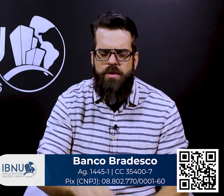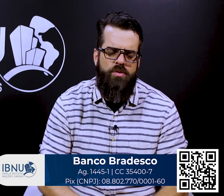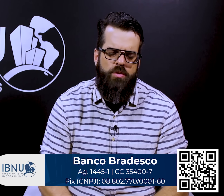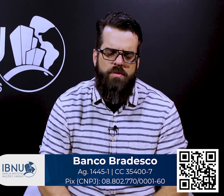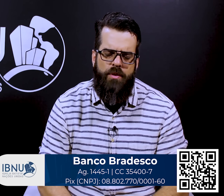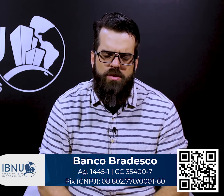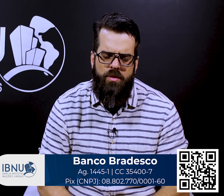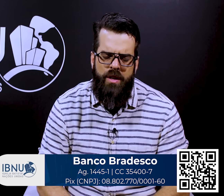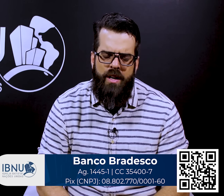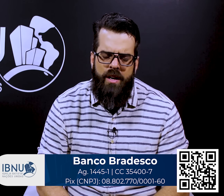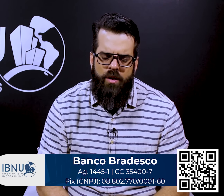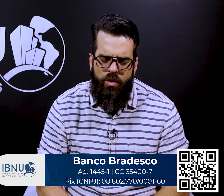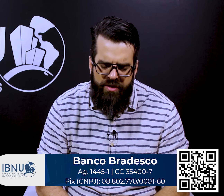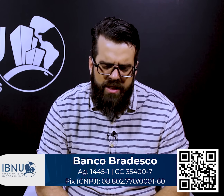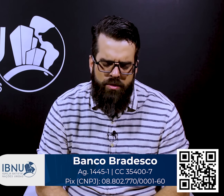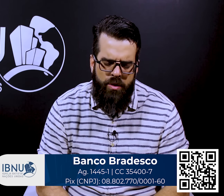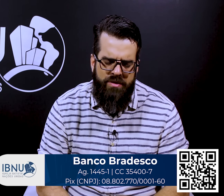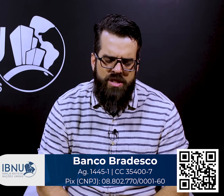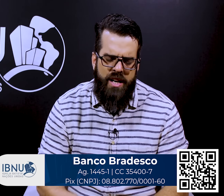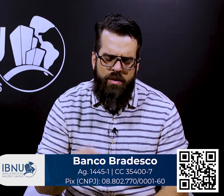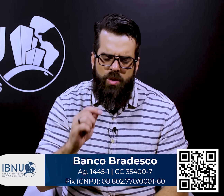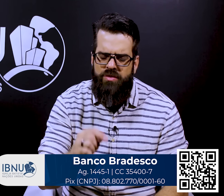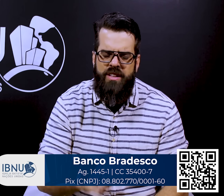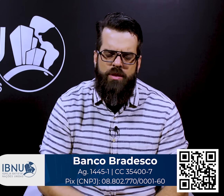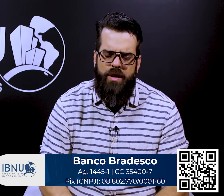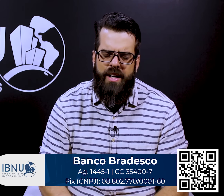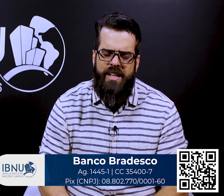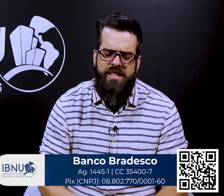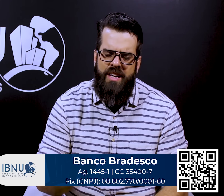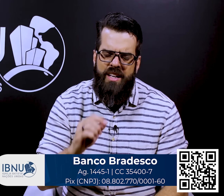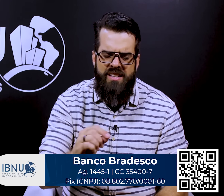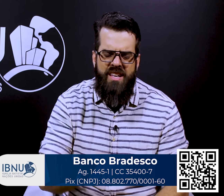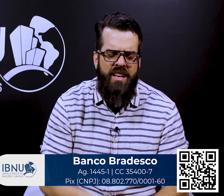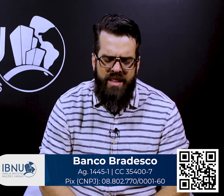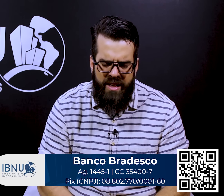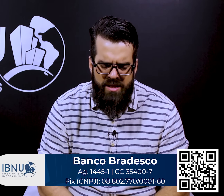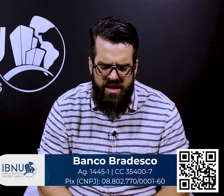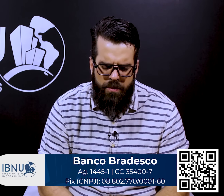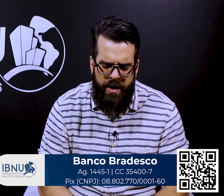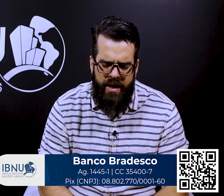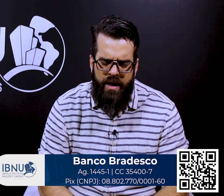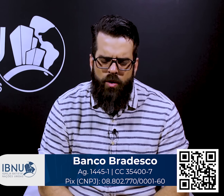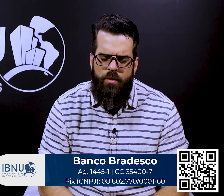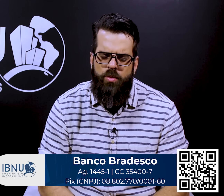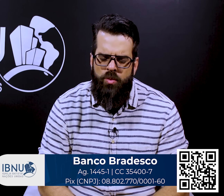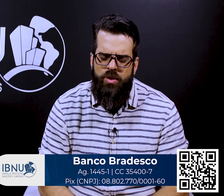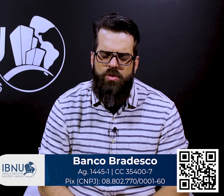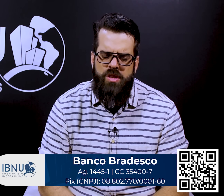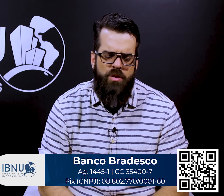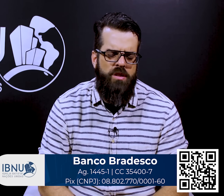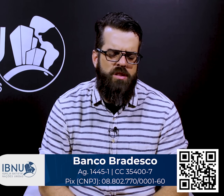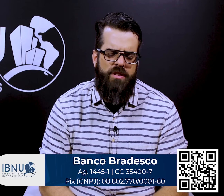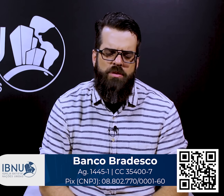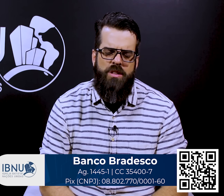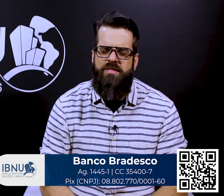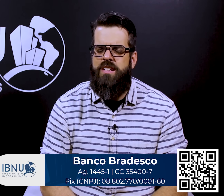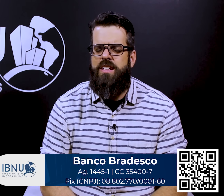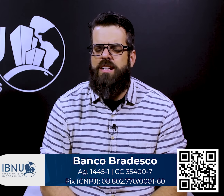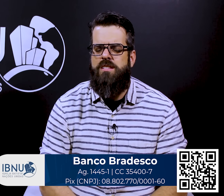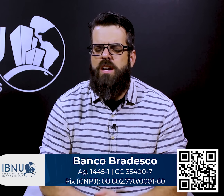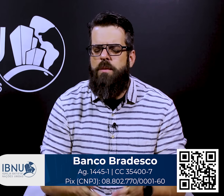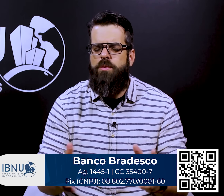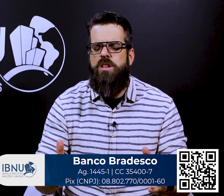muitas pessoas possam ouvir do teu evangelho, ouvir da tua graça e se render a ti, ó Pai, como o único Senhor e Salvador